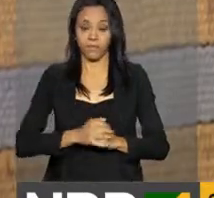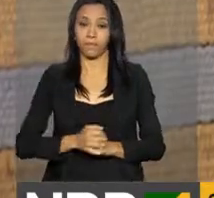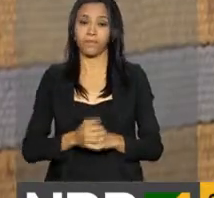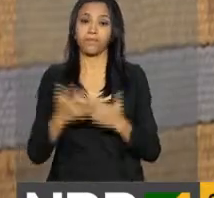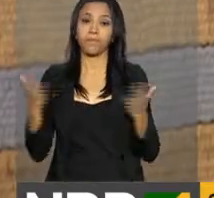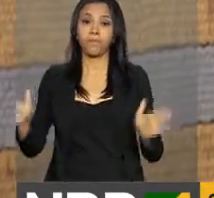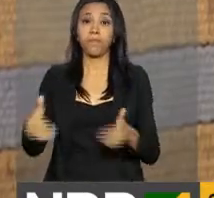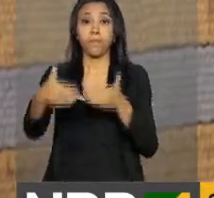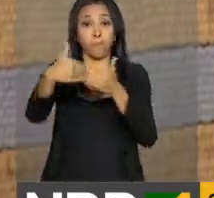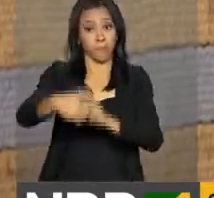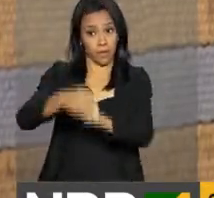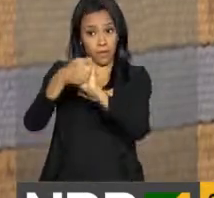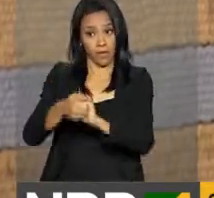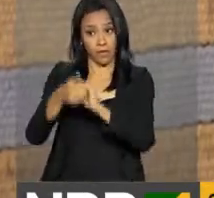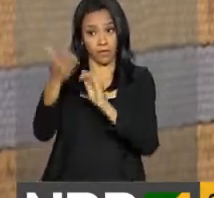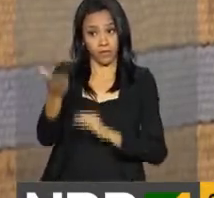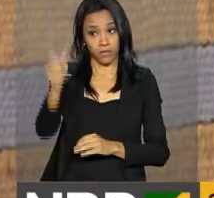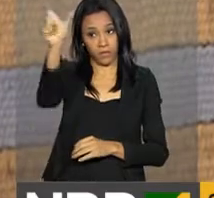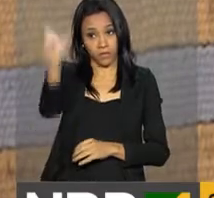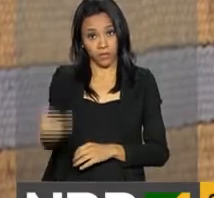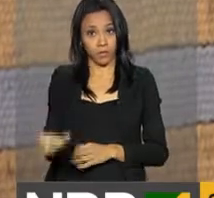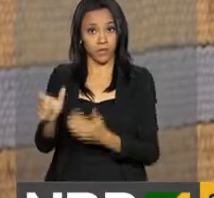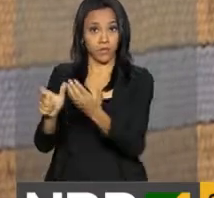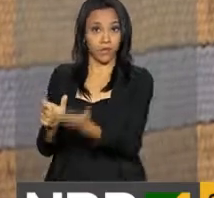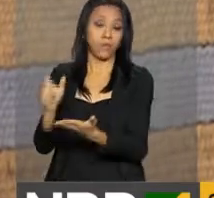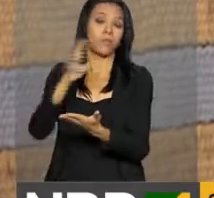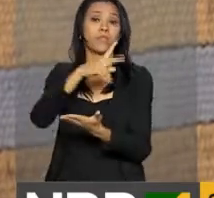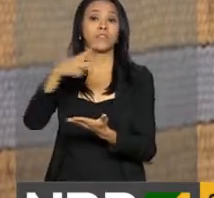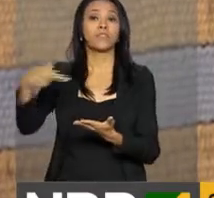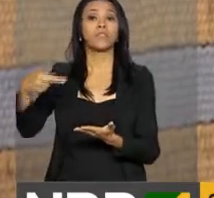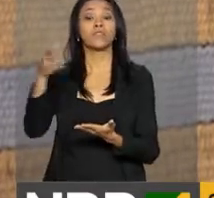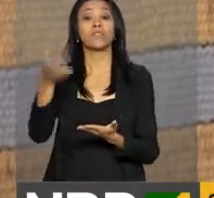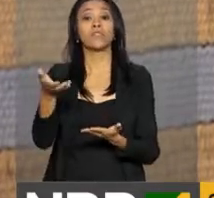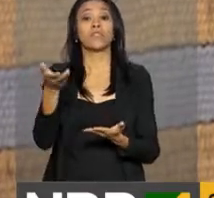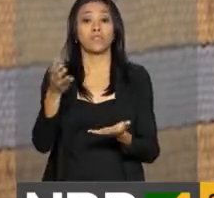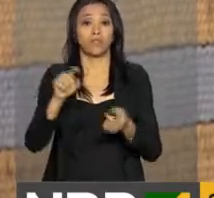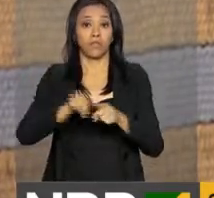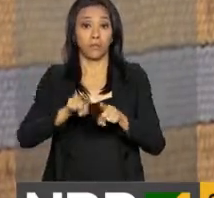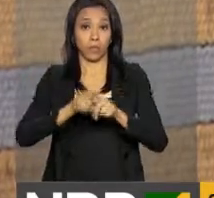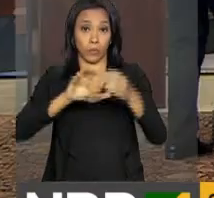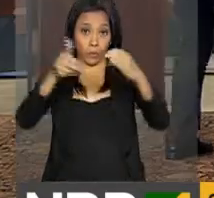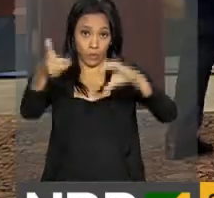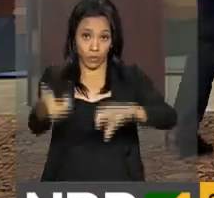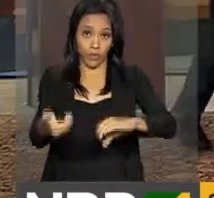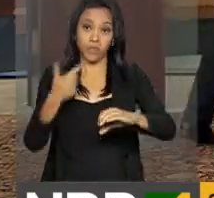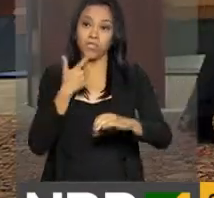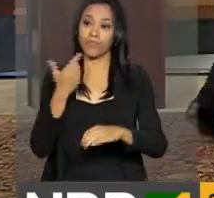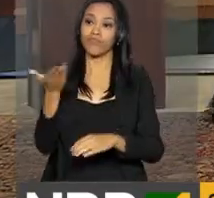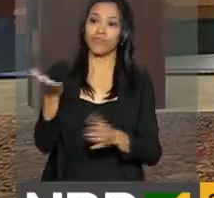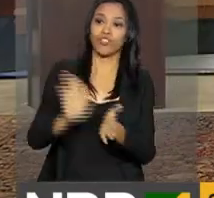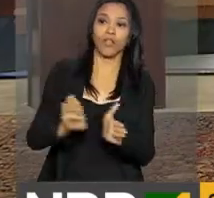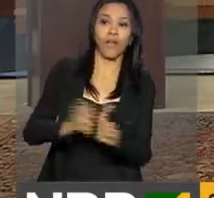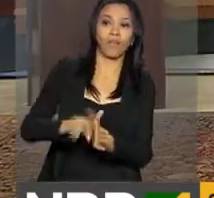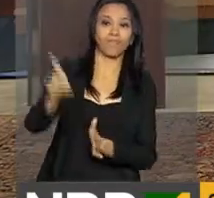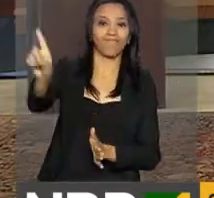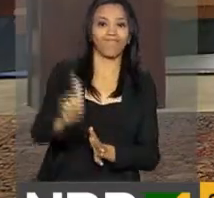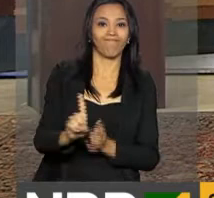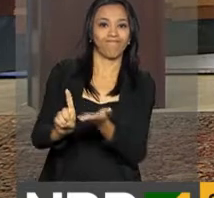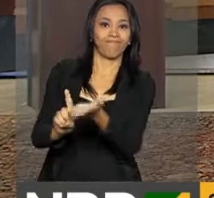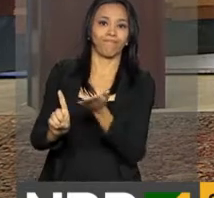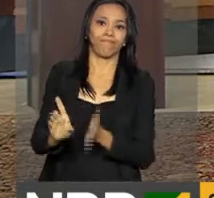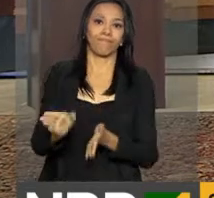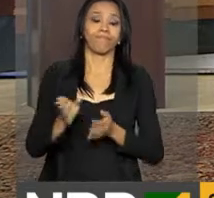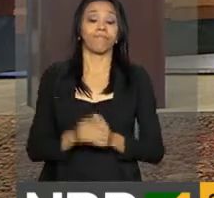Quero saudar também o presidente Eunício Oliveira, presidente do Congresso Nacional, que acaba de chegar.